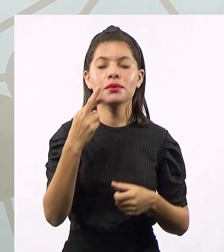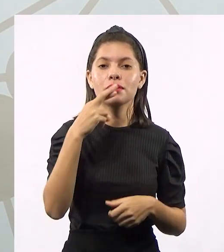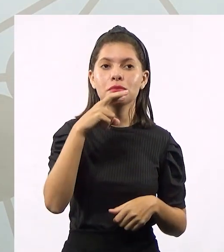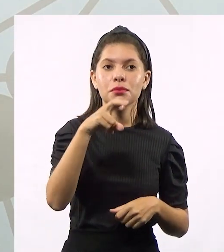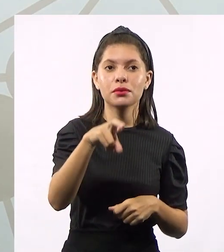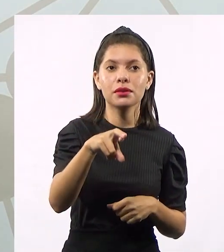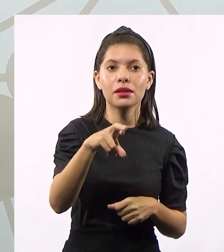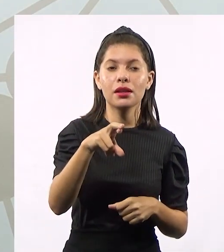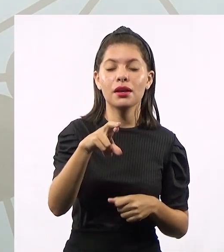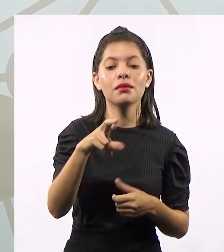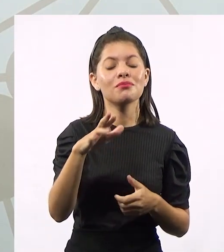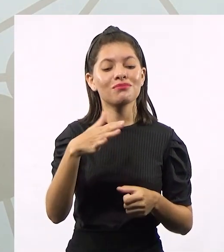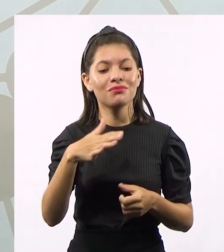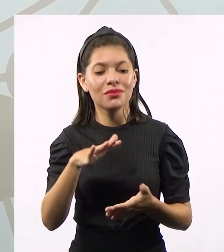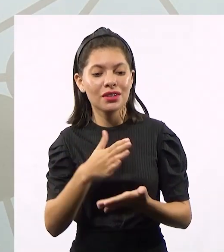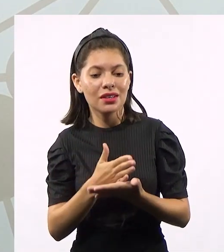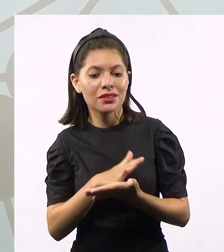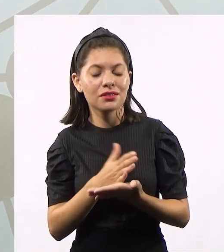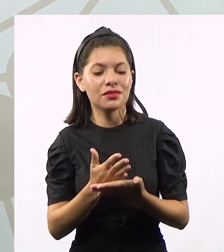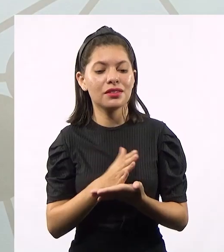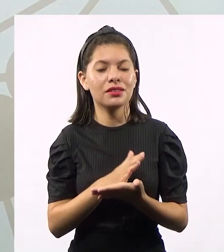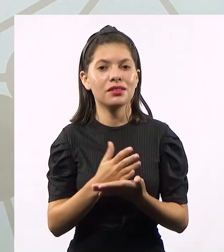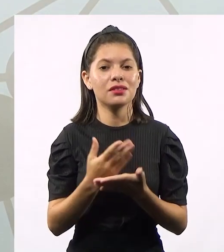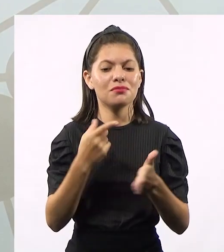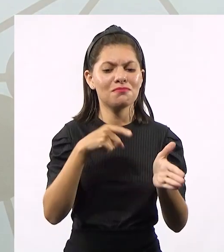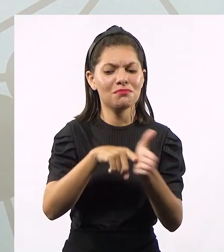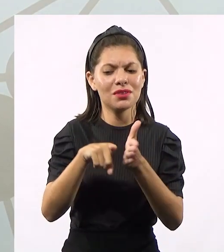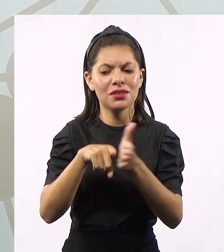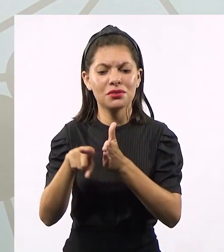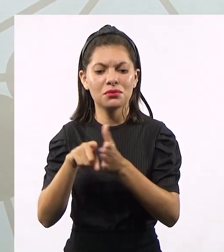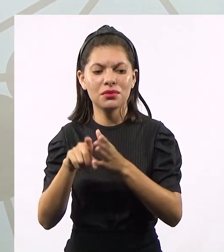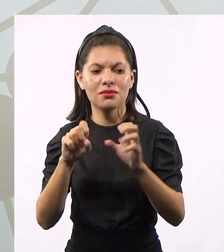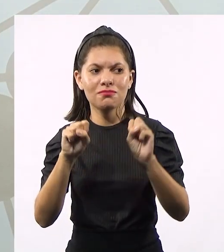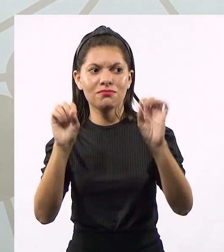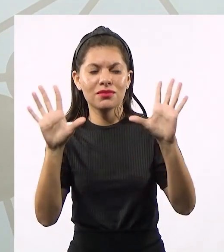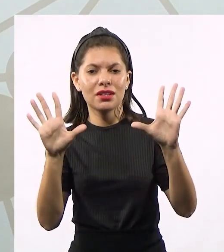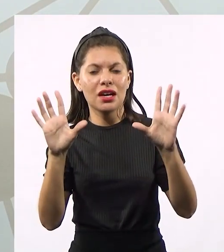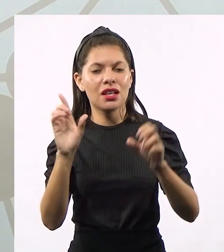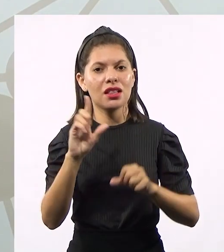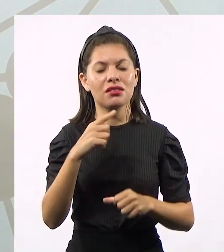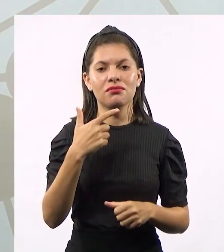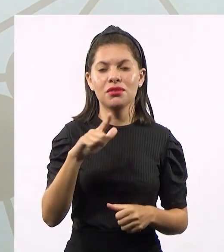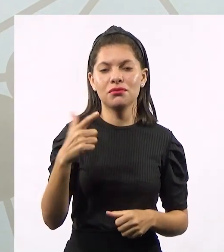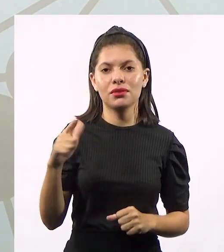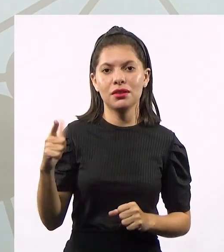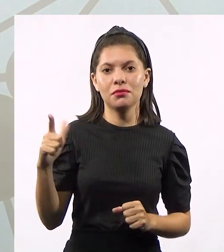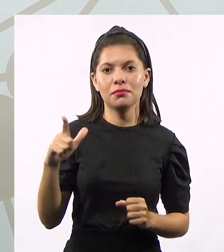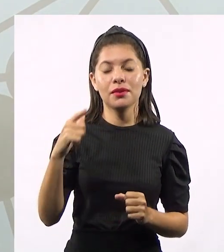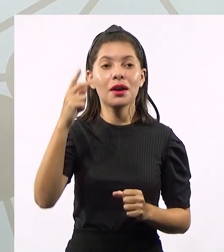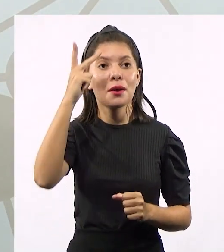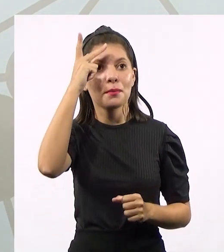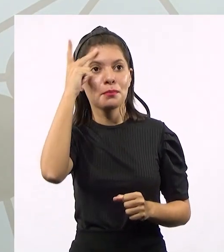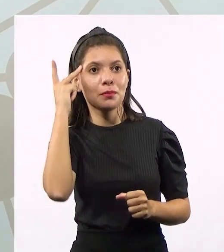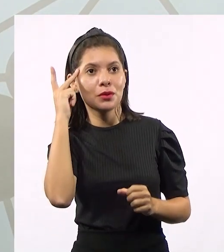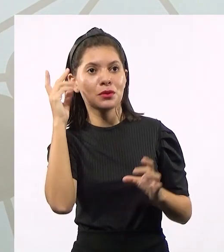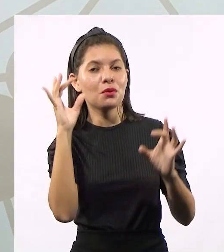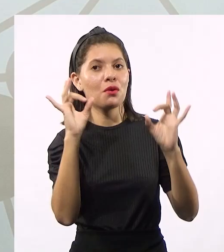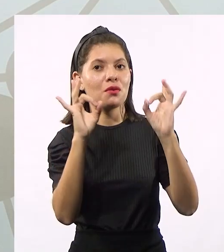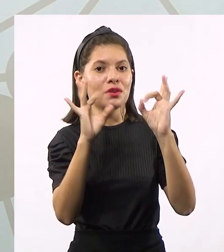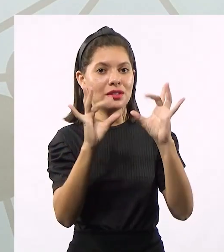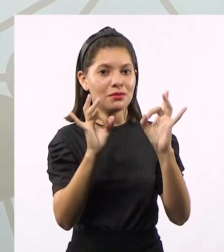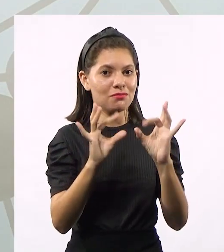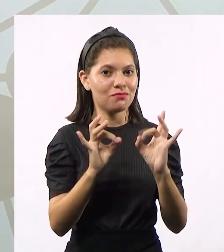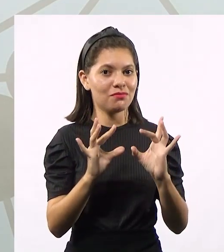responder, que às vezes a gente formula uma pergunta que não fica um pouco clara. E aí essa pessoa vai te dar um feedback